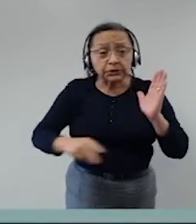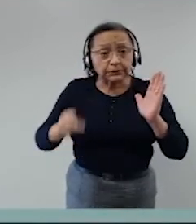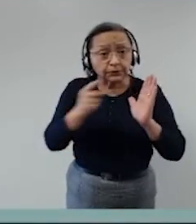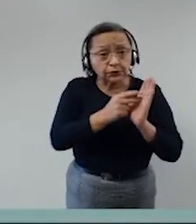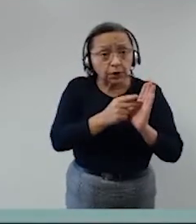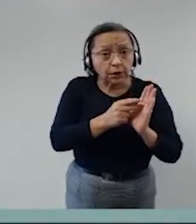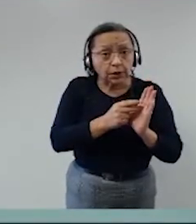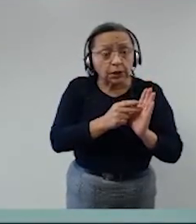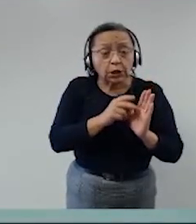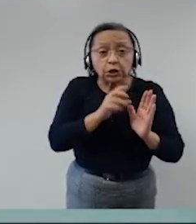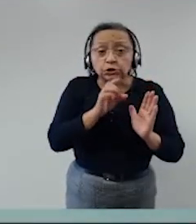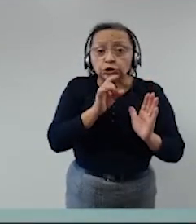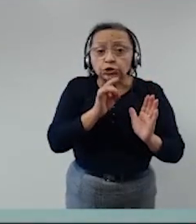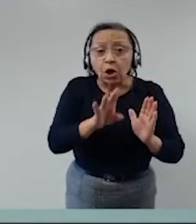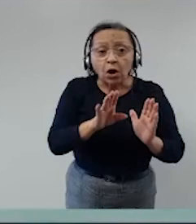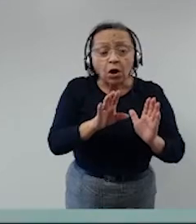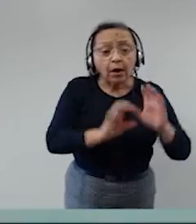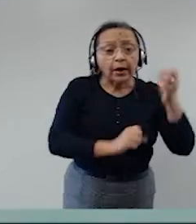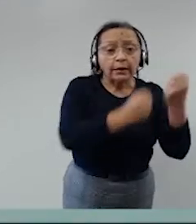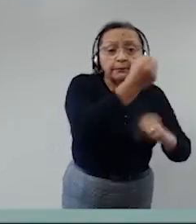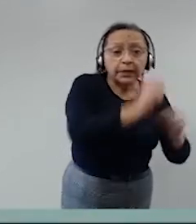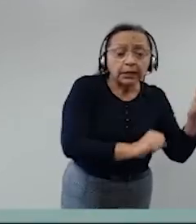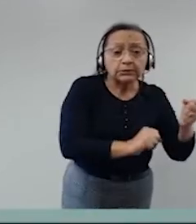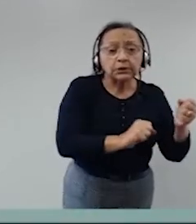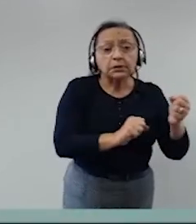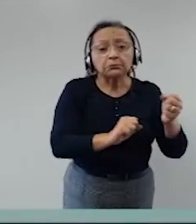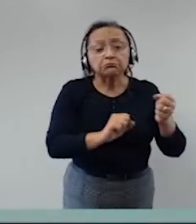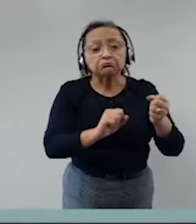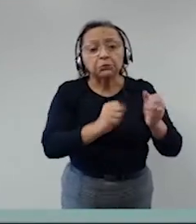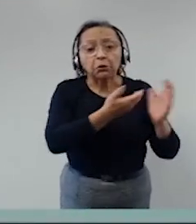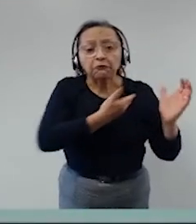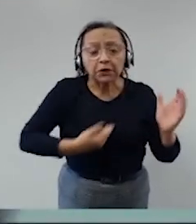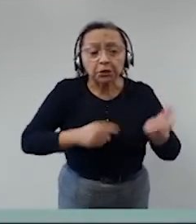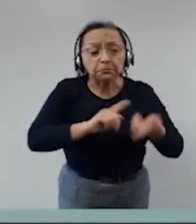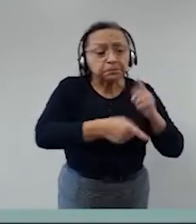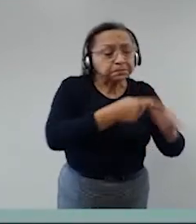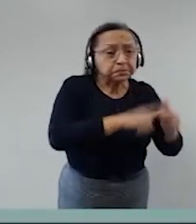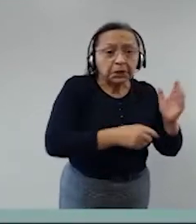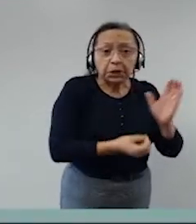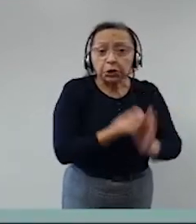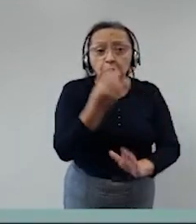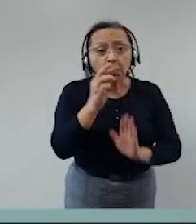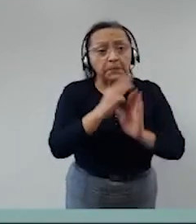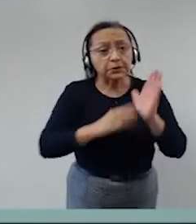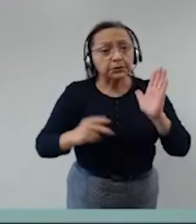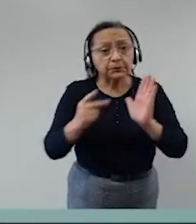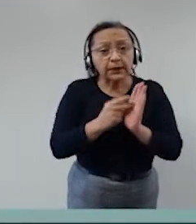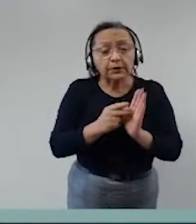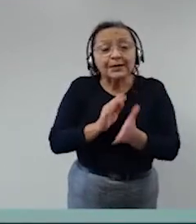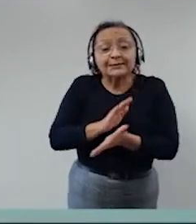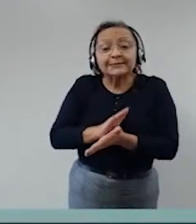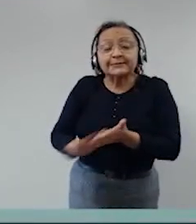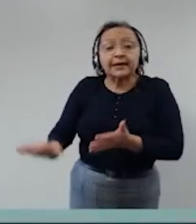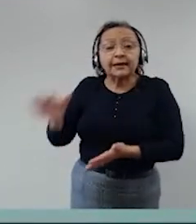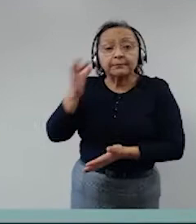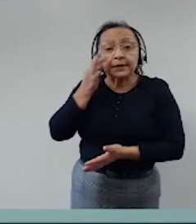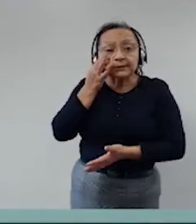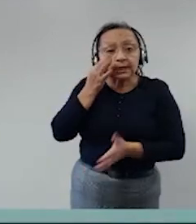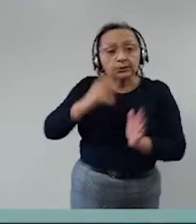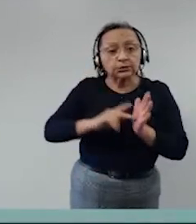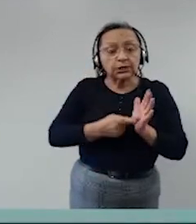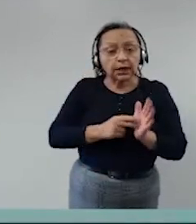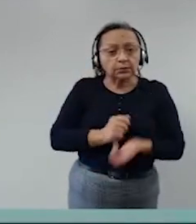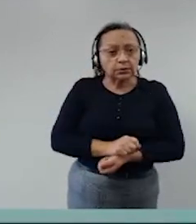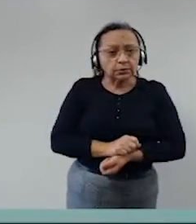da contratação direta do trabalhador com o empregador, sem considerar que as partes